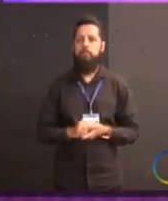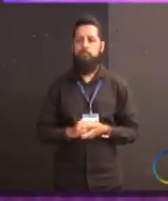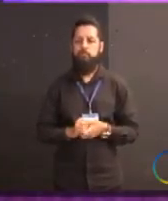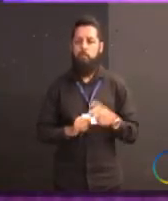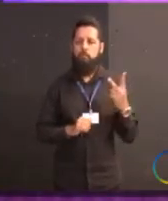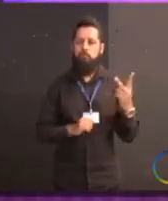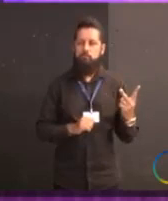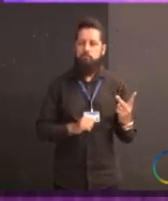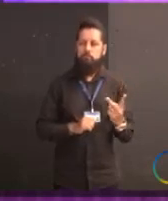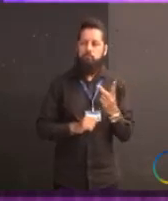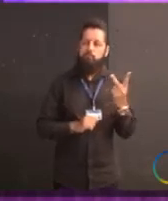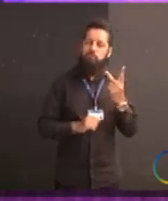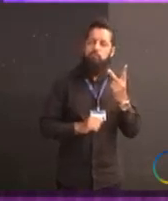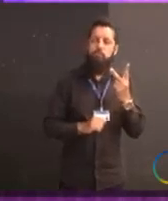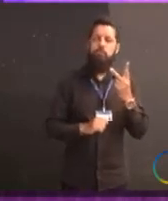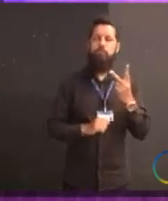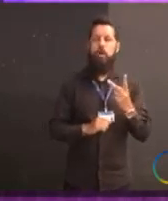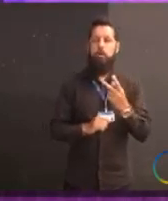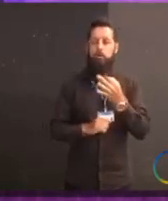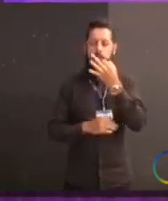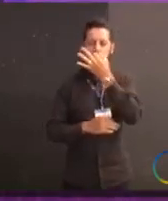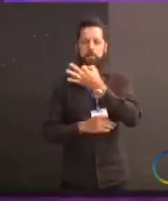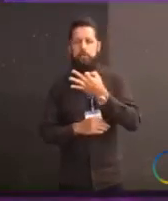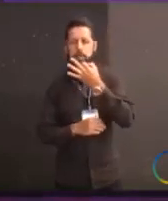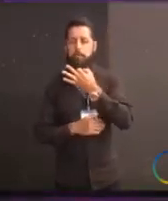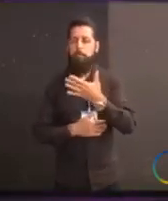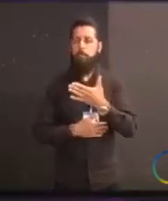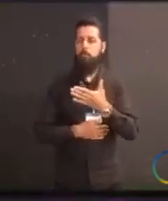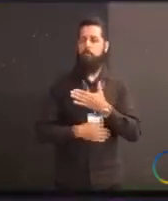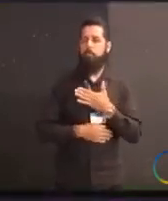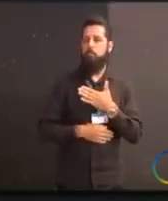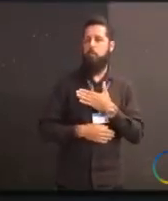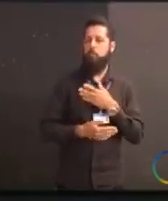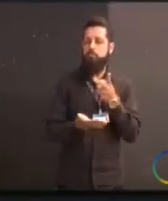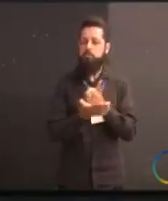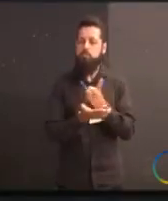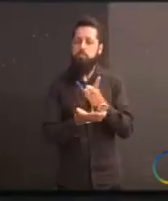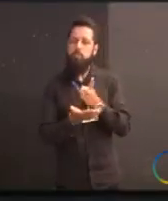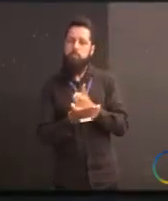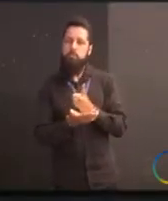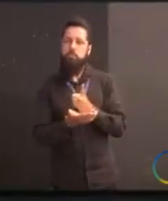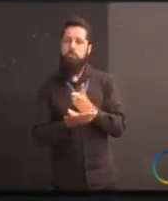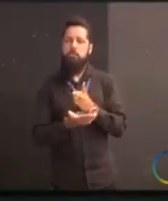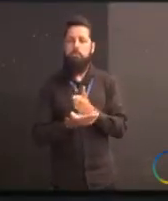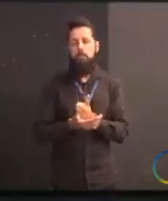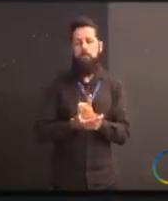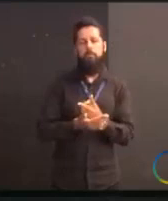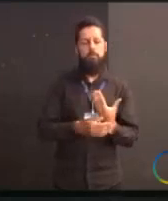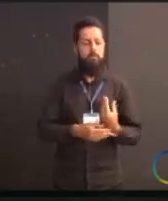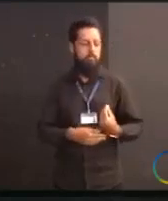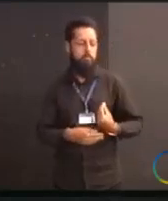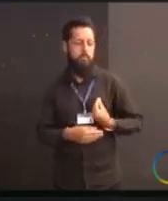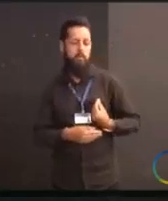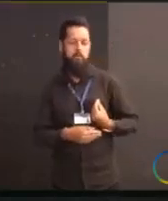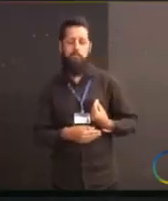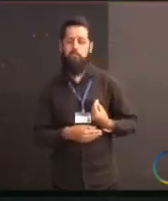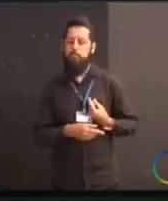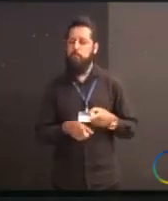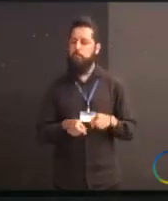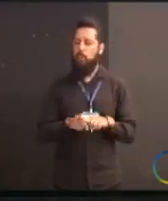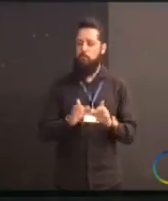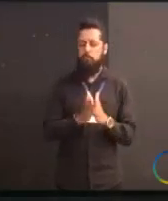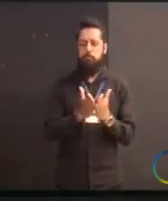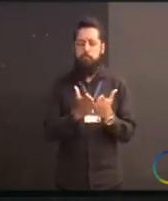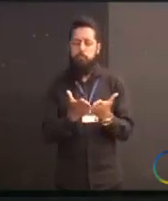Valores que, na minha opinião, sempre estiveram presentes na vida e na obra de